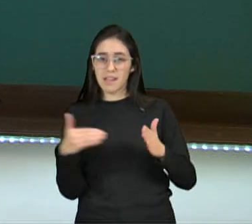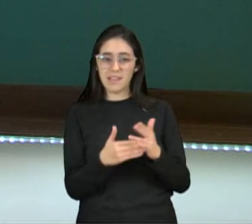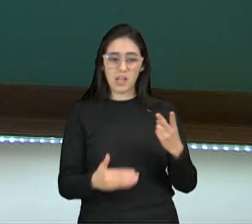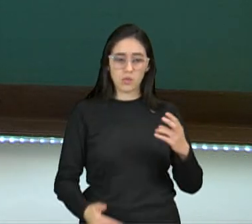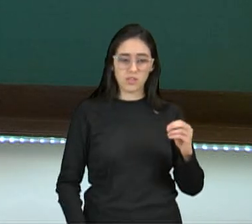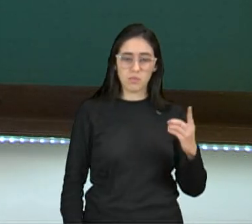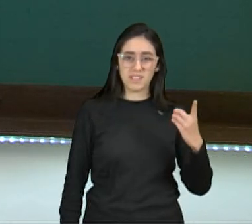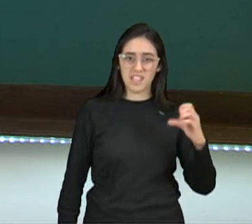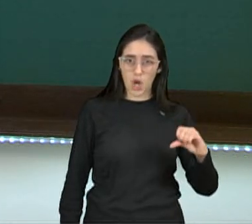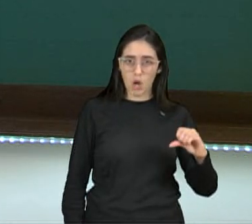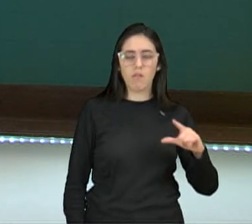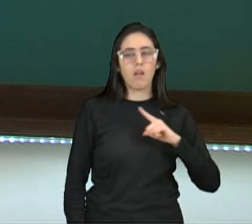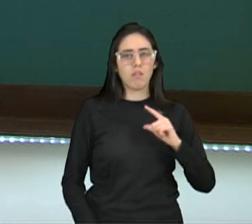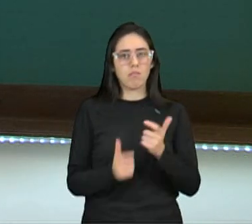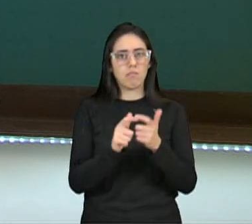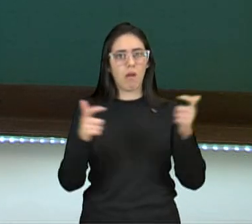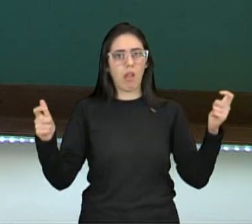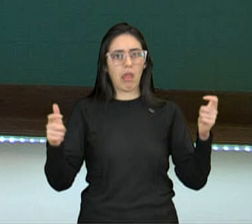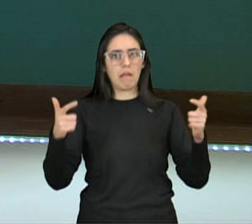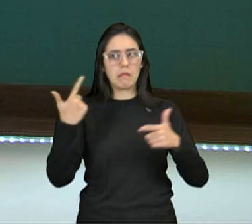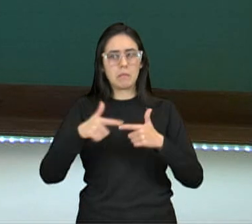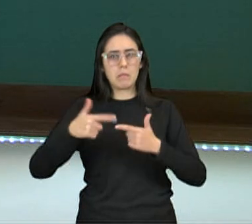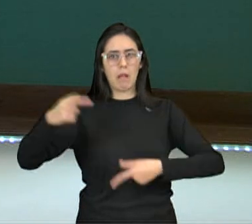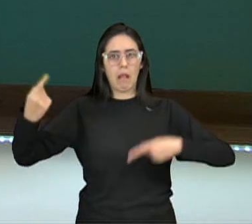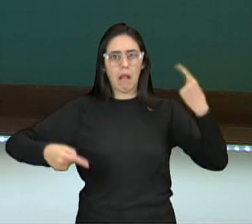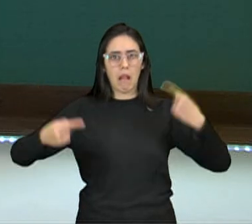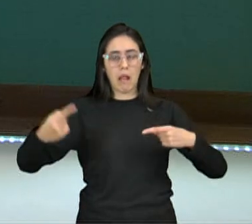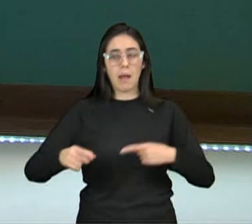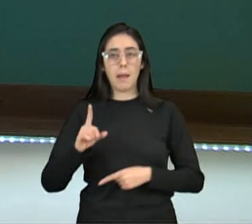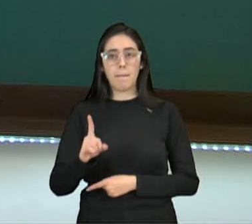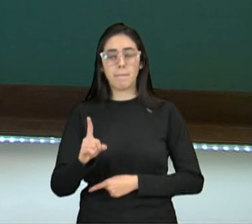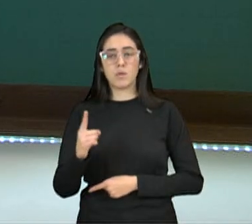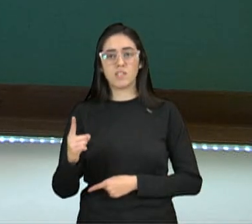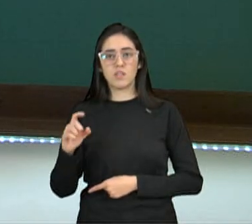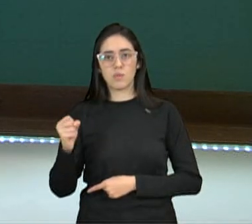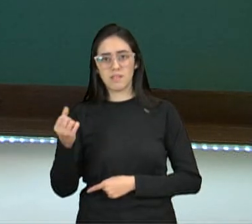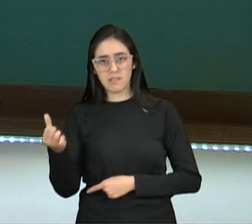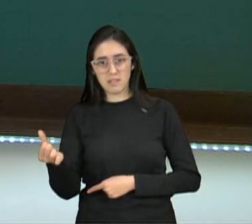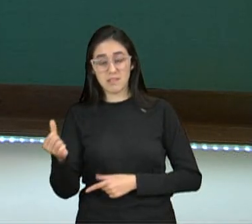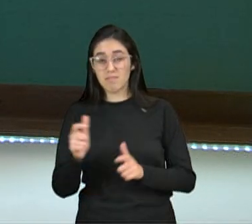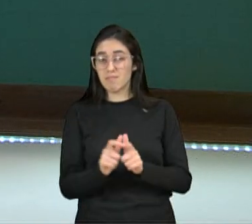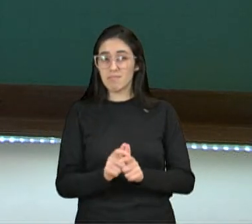aumento nos conflitos no campo, de 1186 para